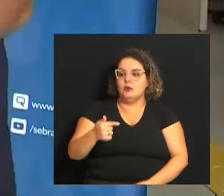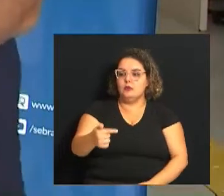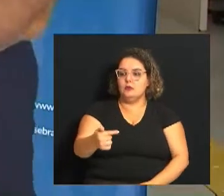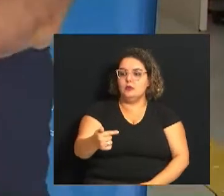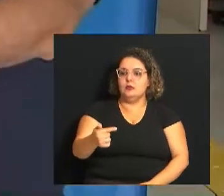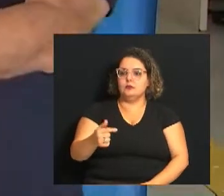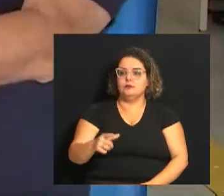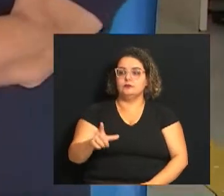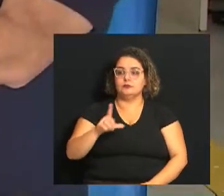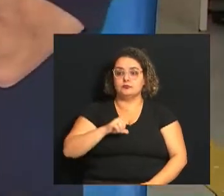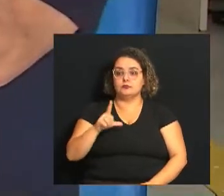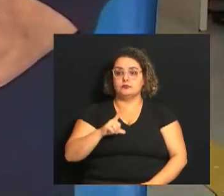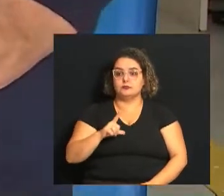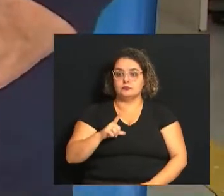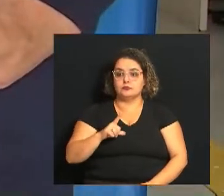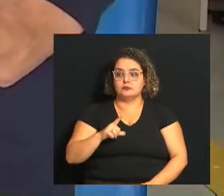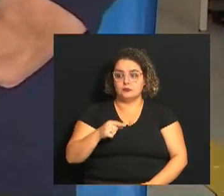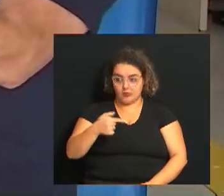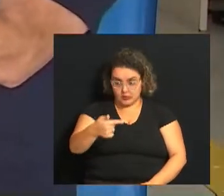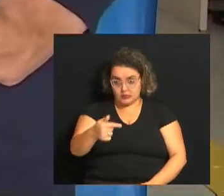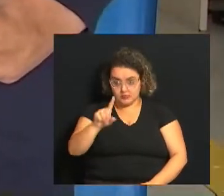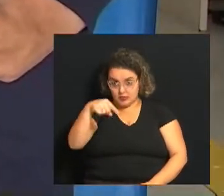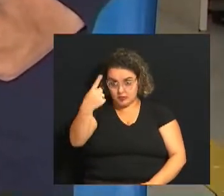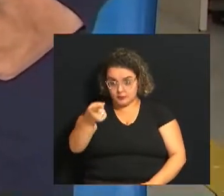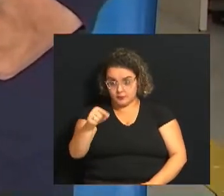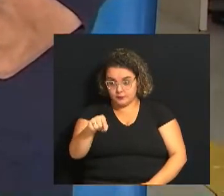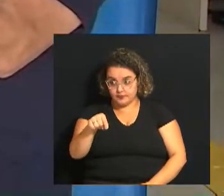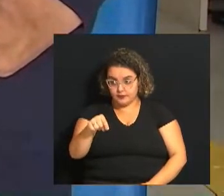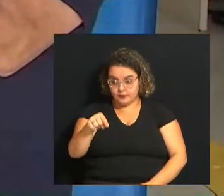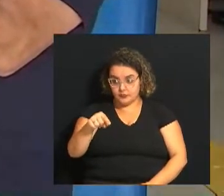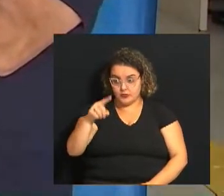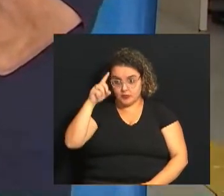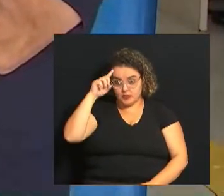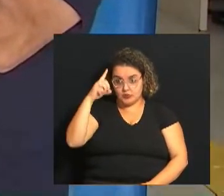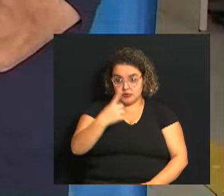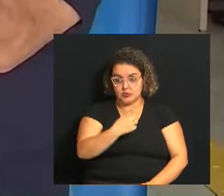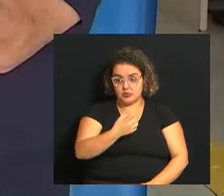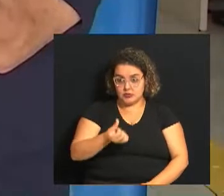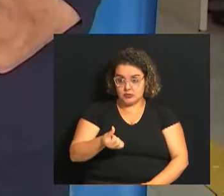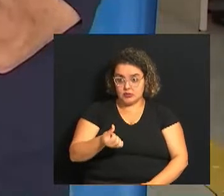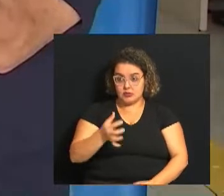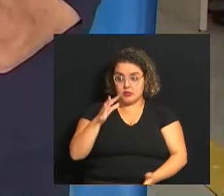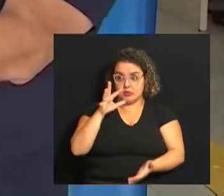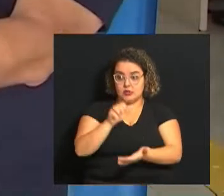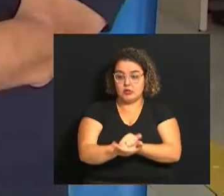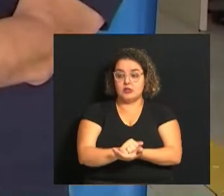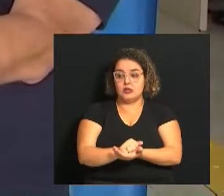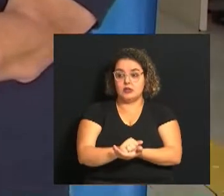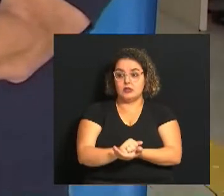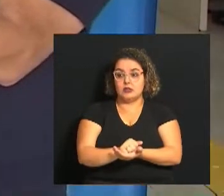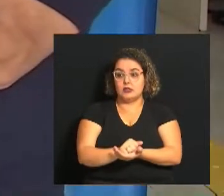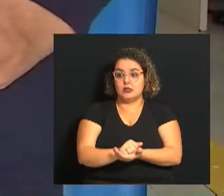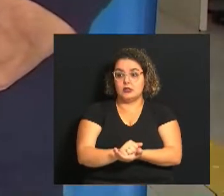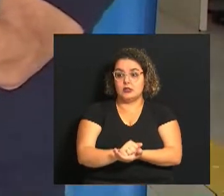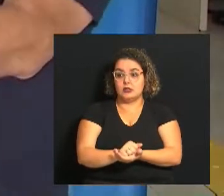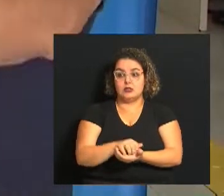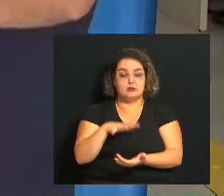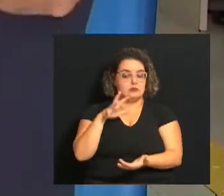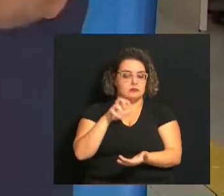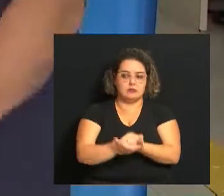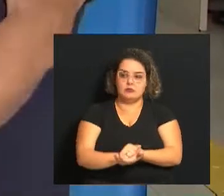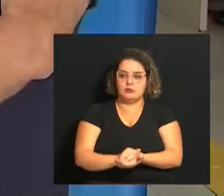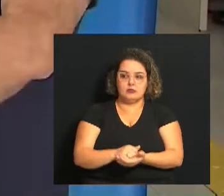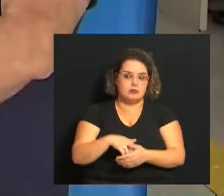Nós teremos aqui... É a semana que vem já, né? É a semana que vem, a partir do dia 16. E as inscrições vão até? Estamos pegando as inscrições